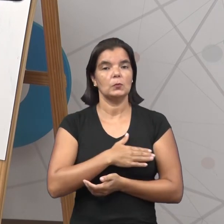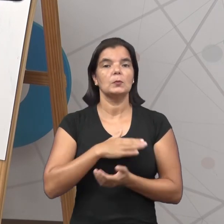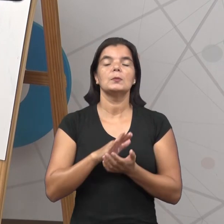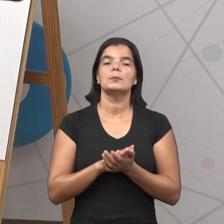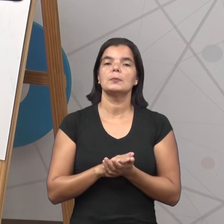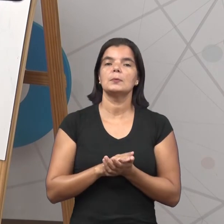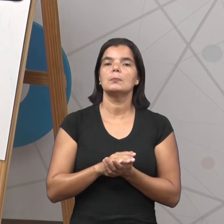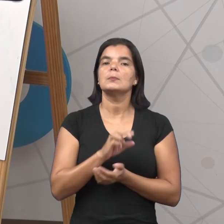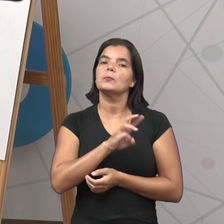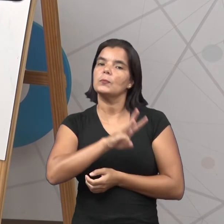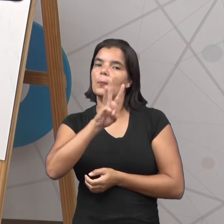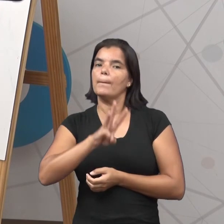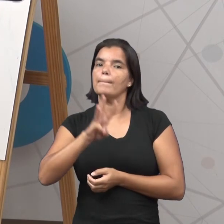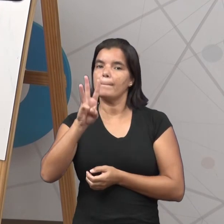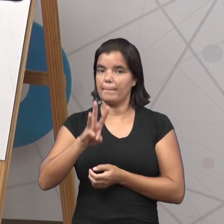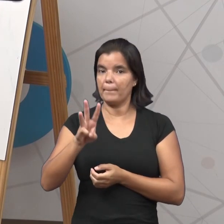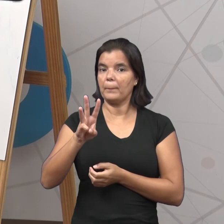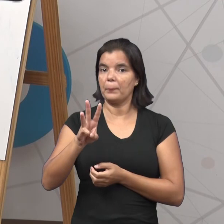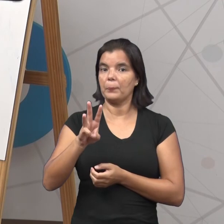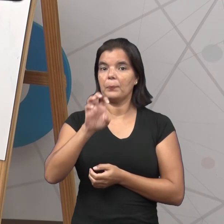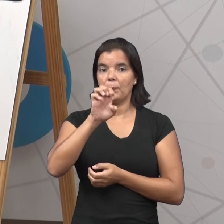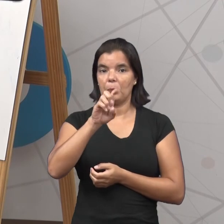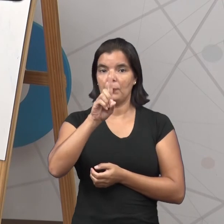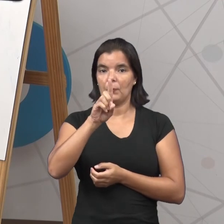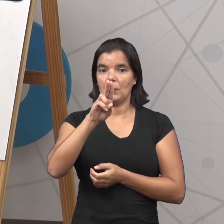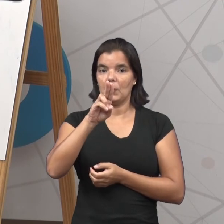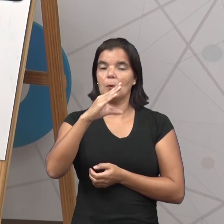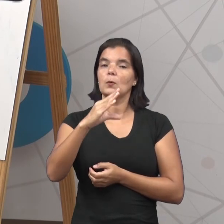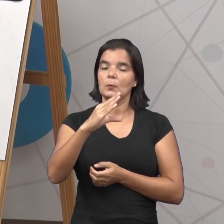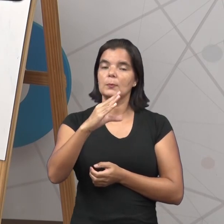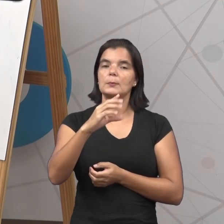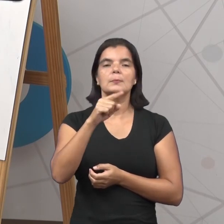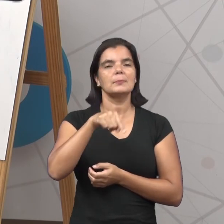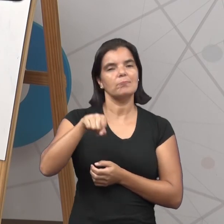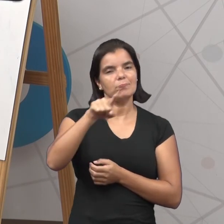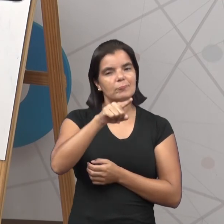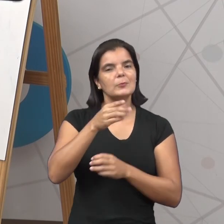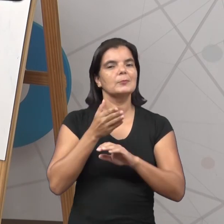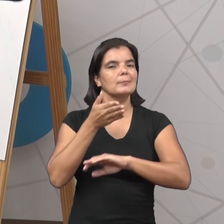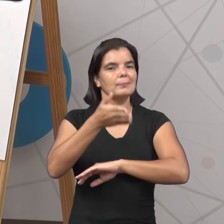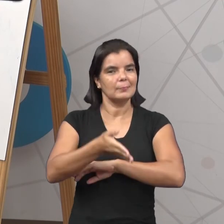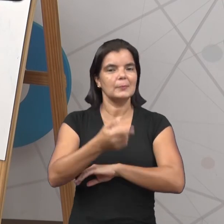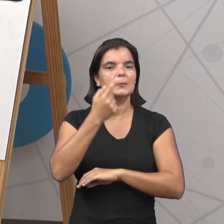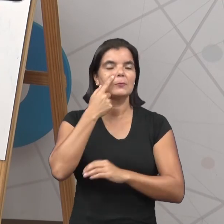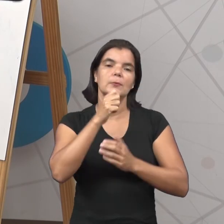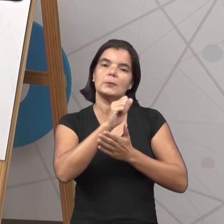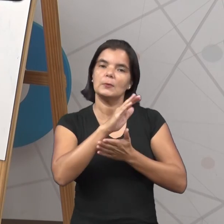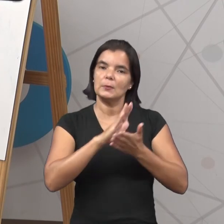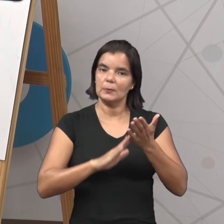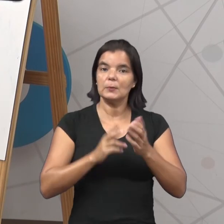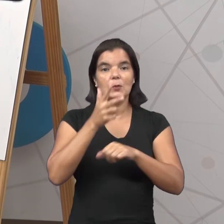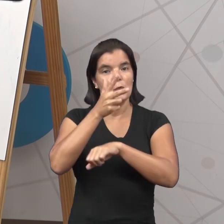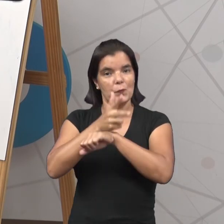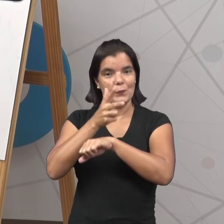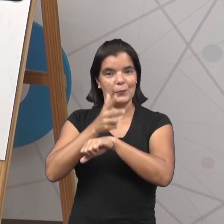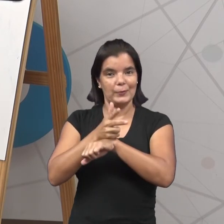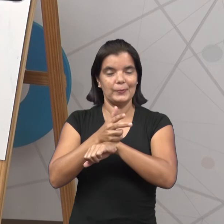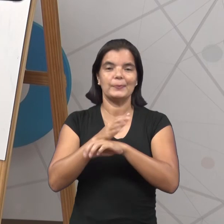recadinho sobre a nossa plataforma Eduque, tá? Para vocês acessarem, ver atividades, vídeos e aulas